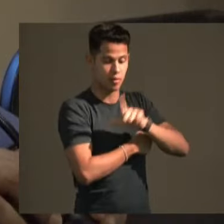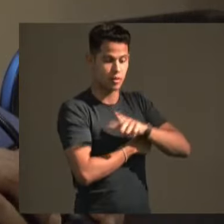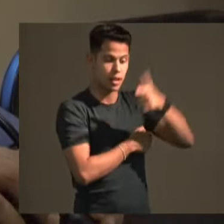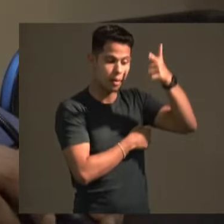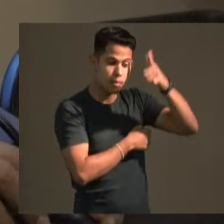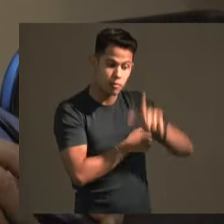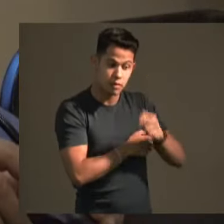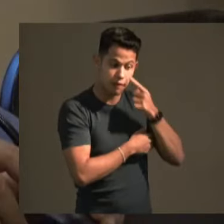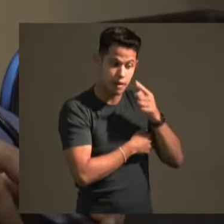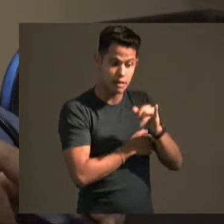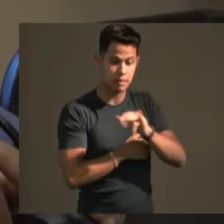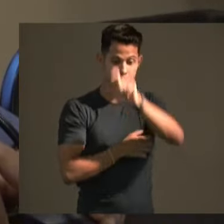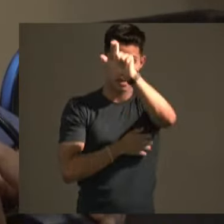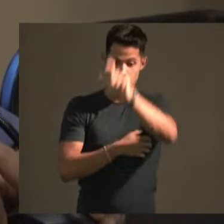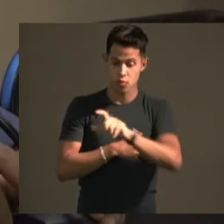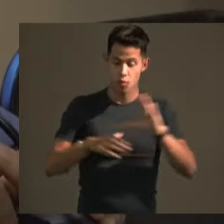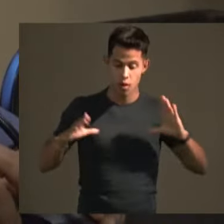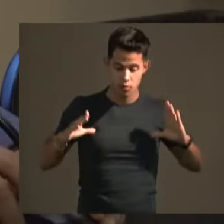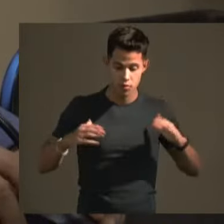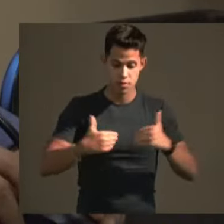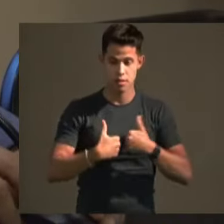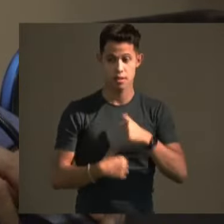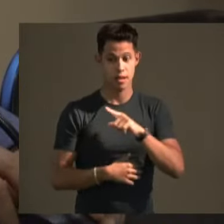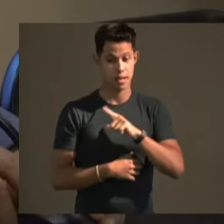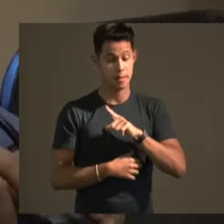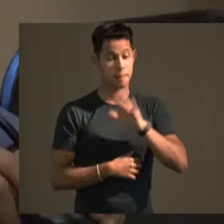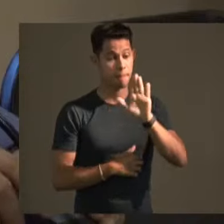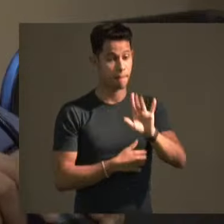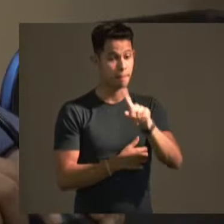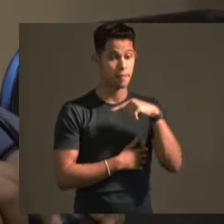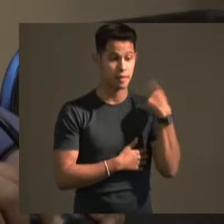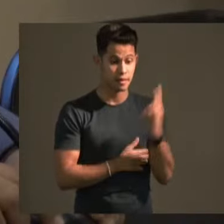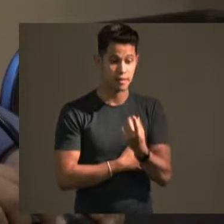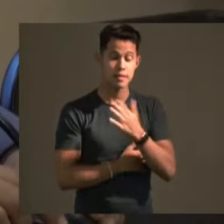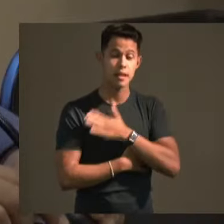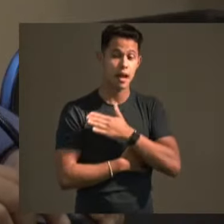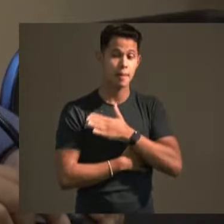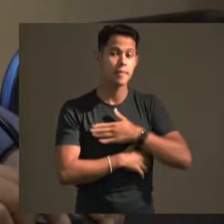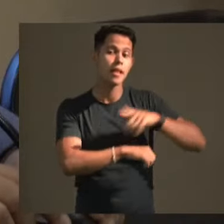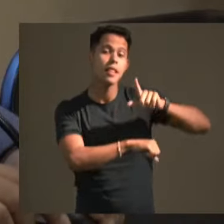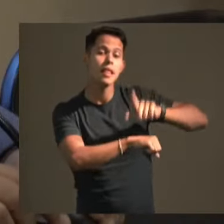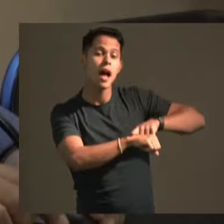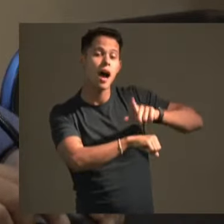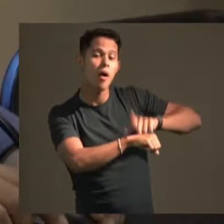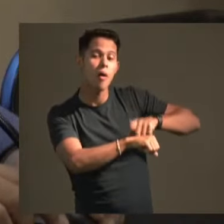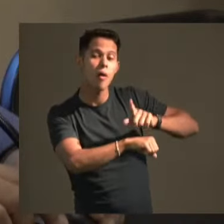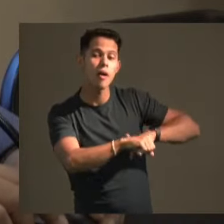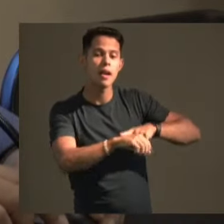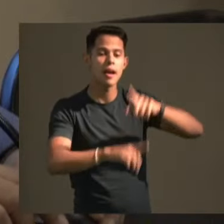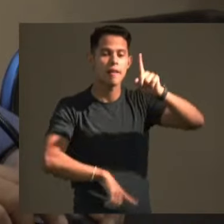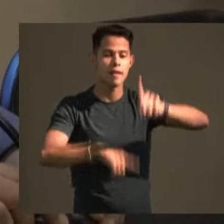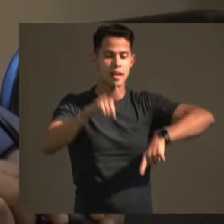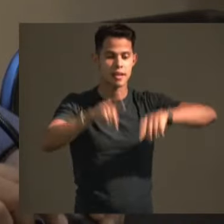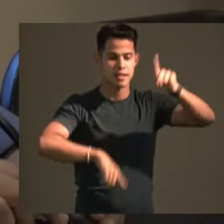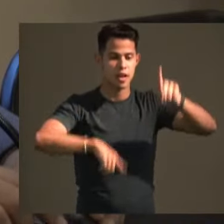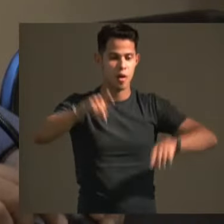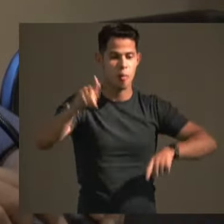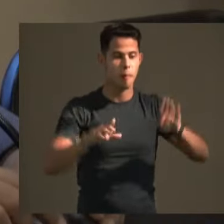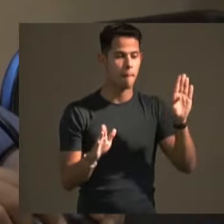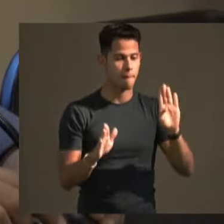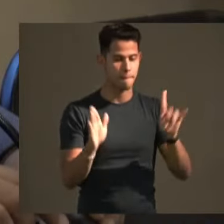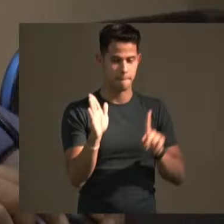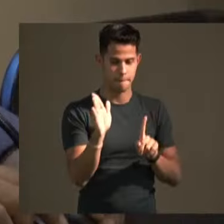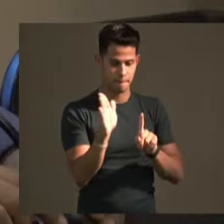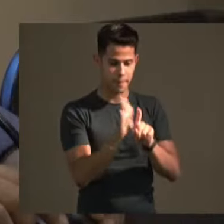é autista ou não. Agora, uma coisa nós sabemos: quando vier a avaliação biopsicossocial,